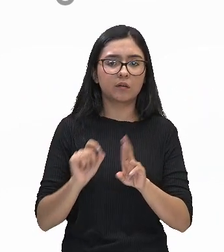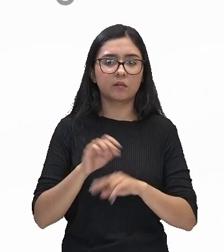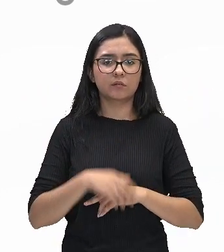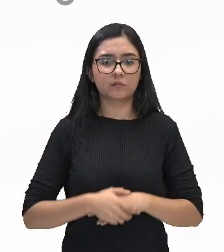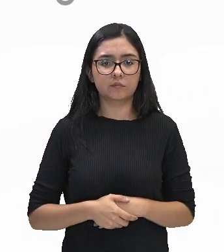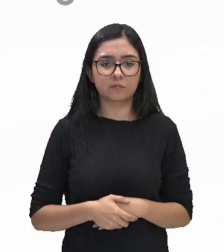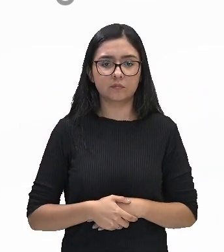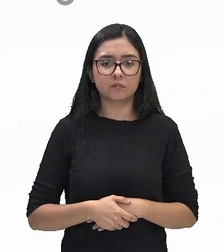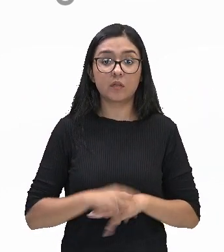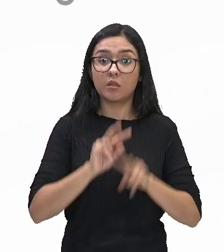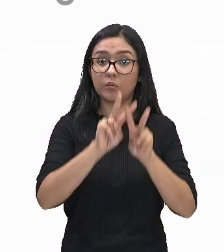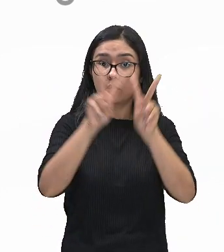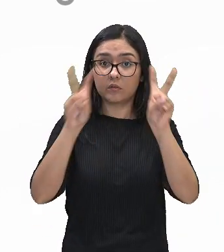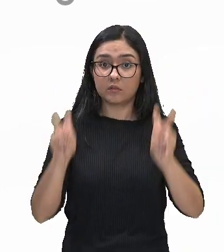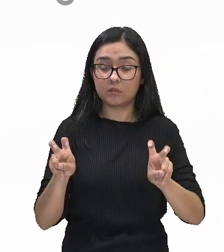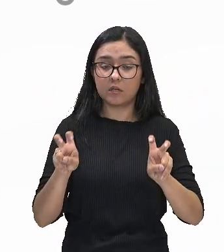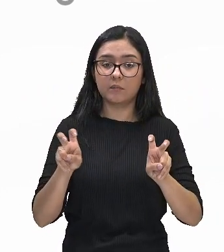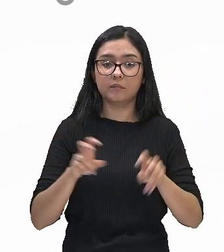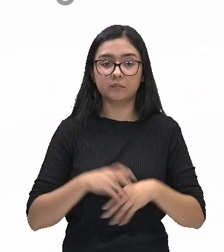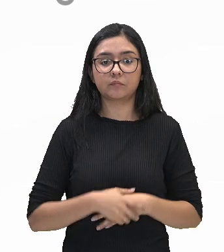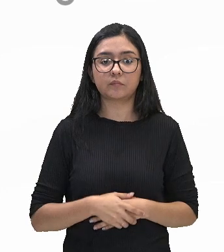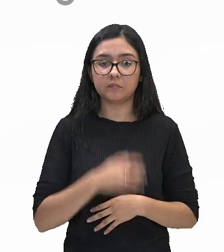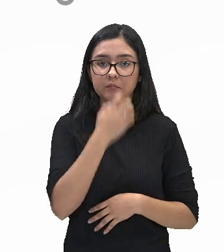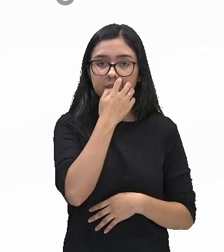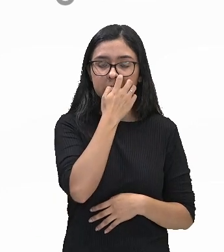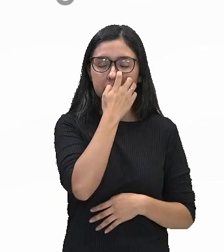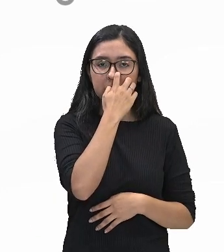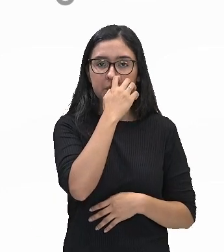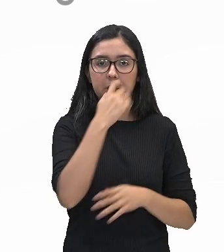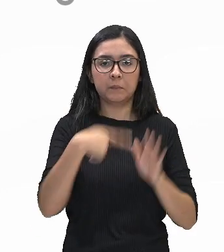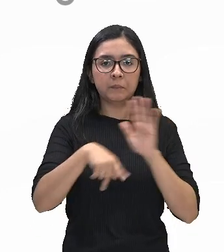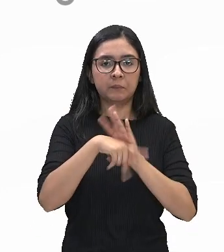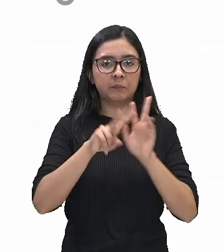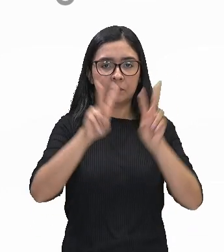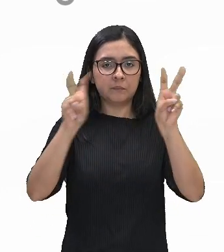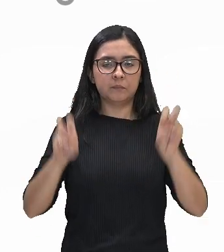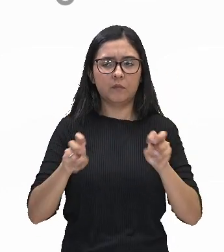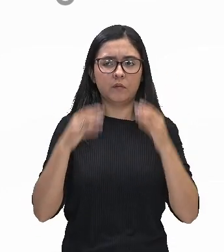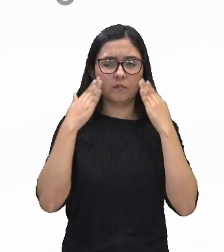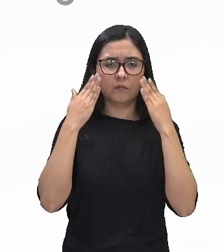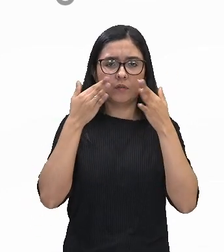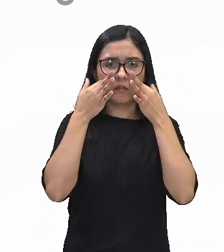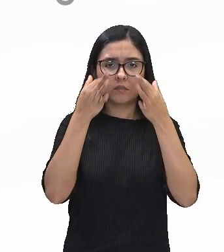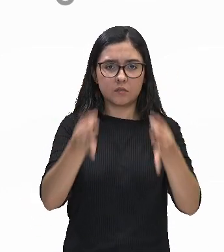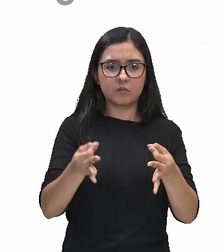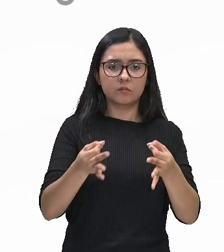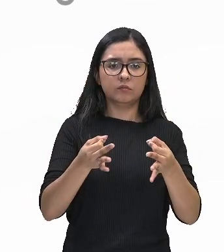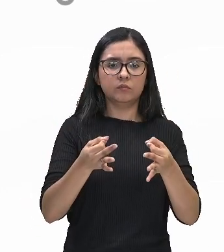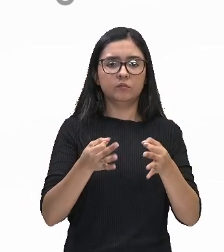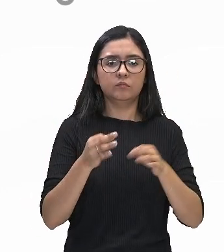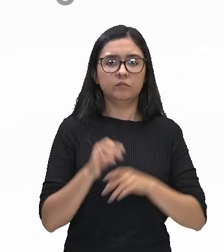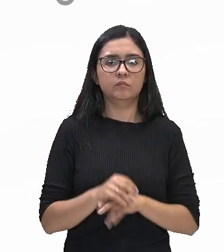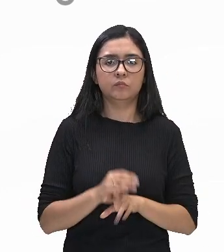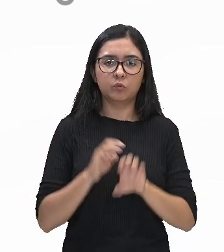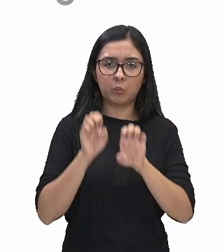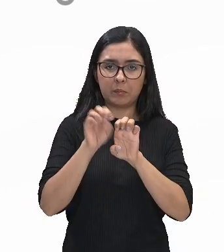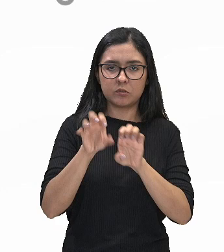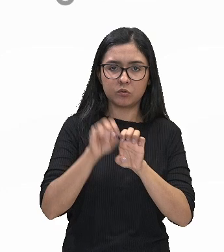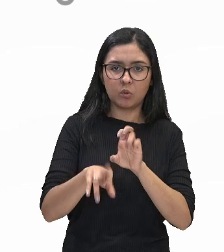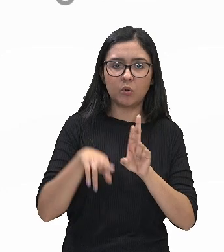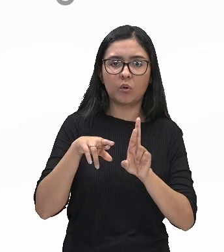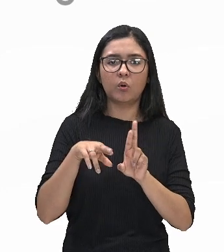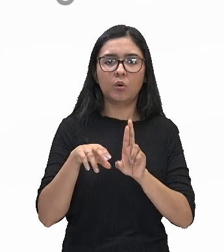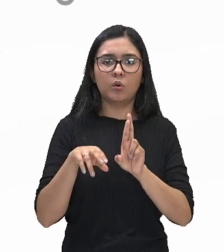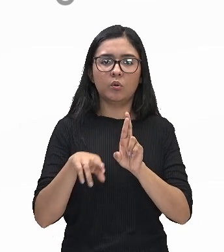no assunto, né? Então, vou prestar atenção no assunto. Eu não vou prestar atenção no emissor, no receptor, nem